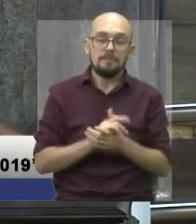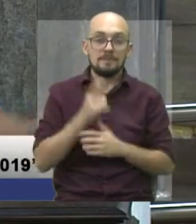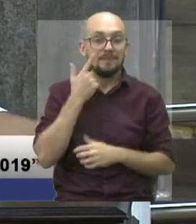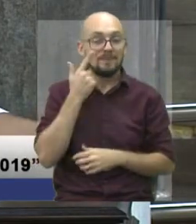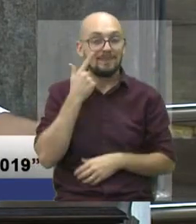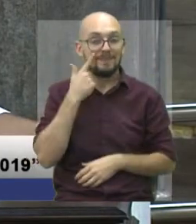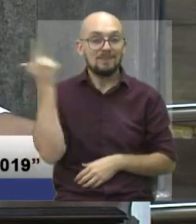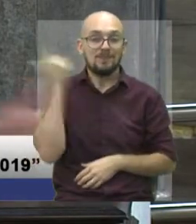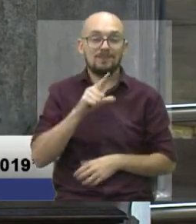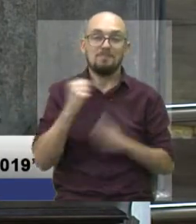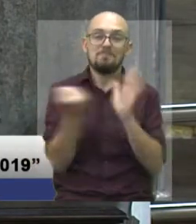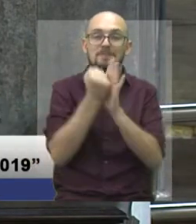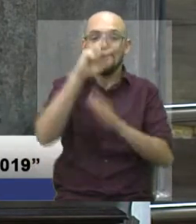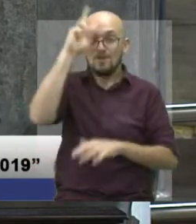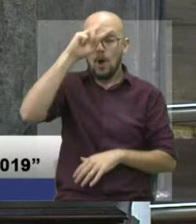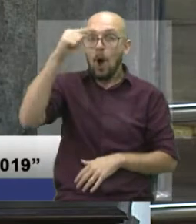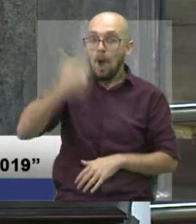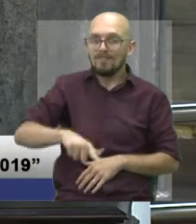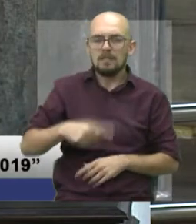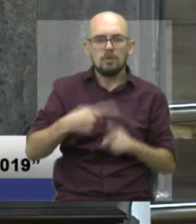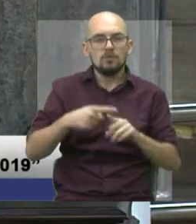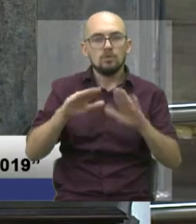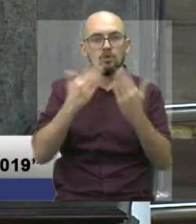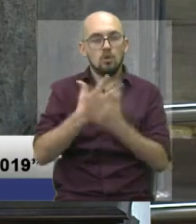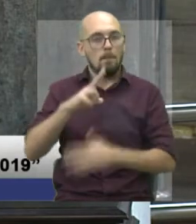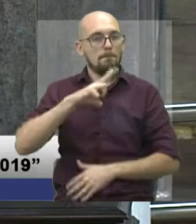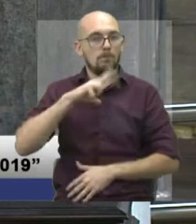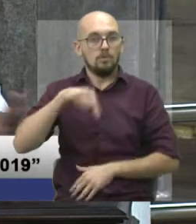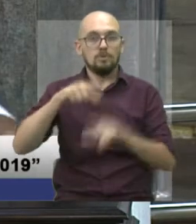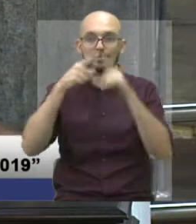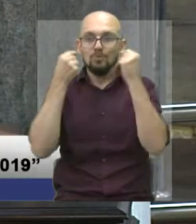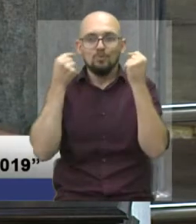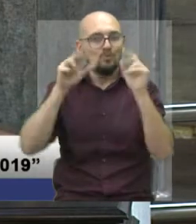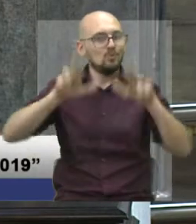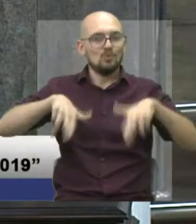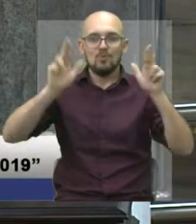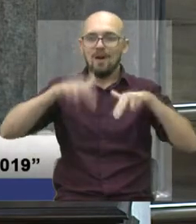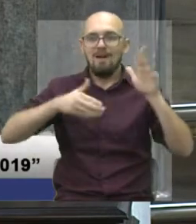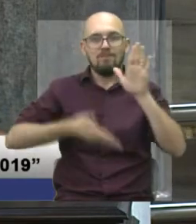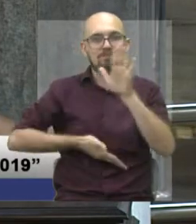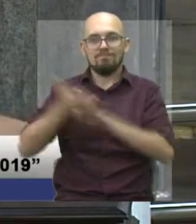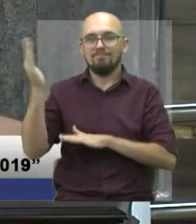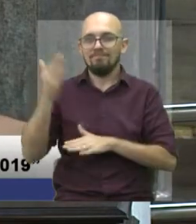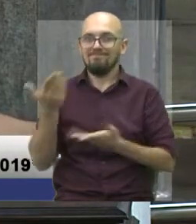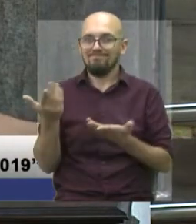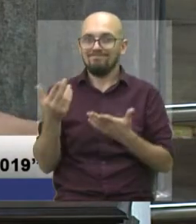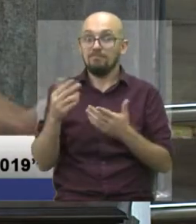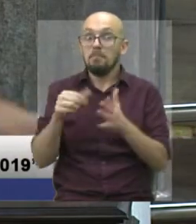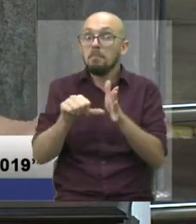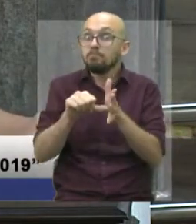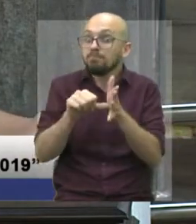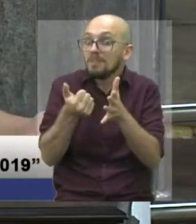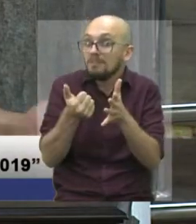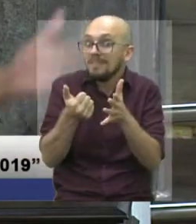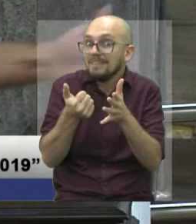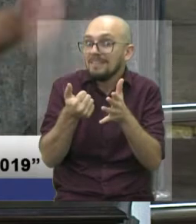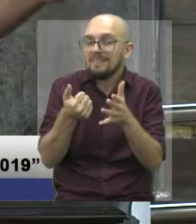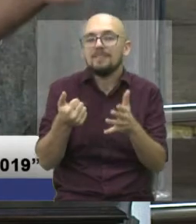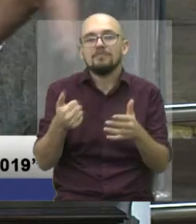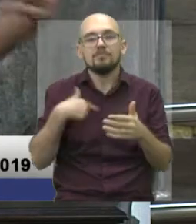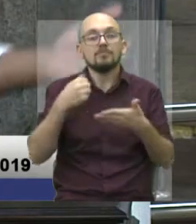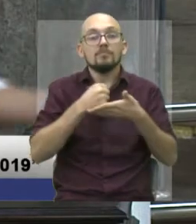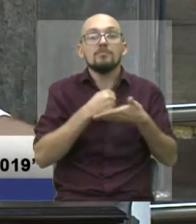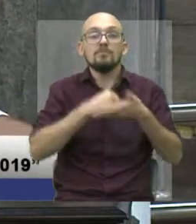gente faz história de novo, porque colégios privados em Jaú nunca foram para o Parlamento Jovem Brasileiro. Então, esse está sendo o meu novo desafio, mandar